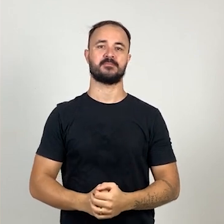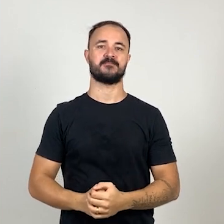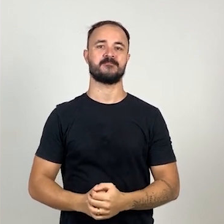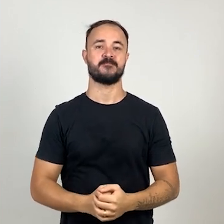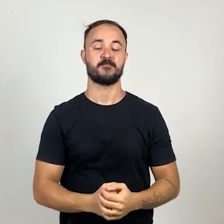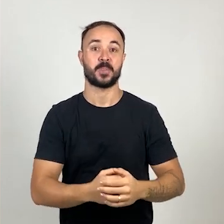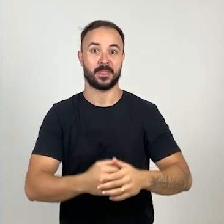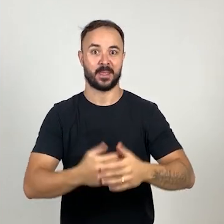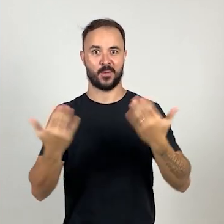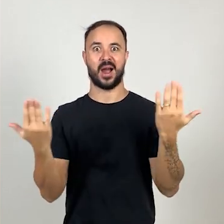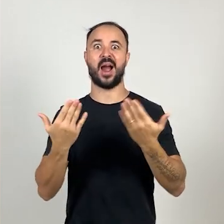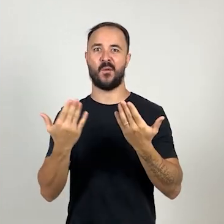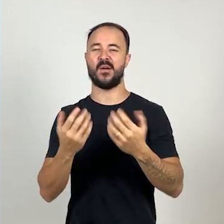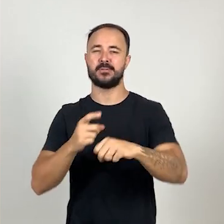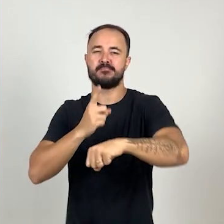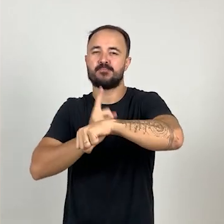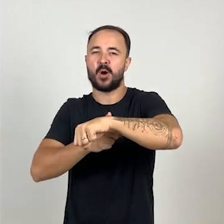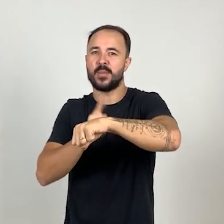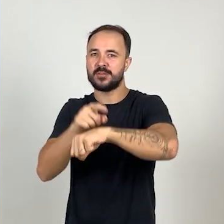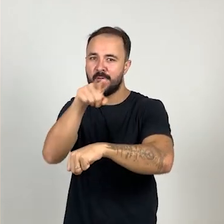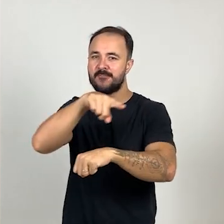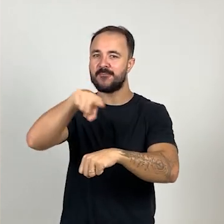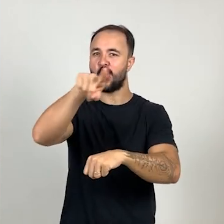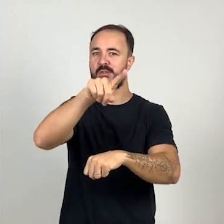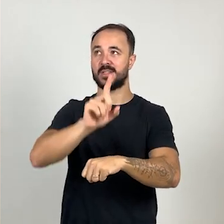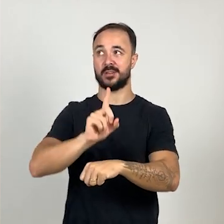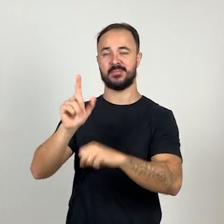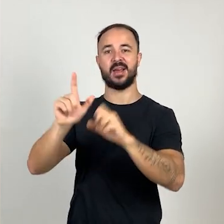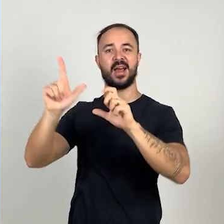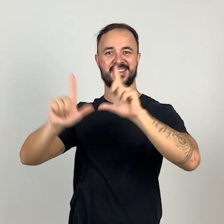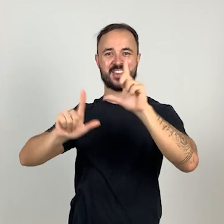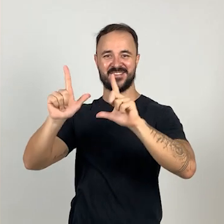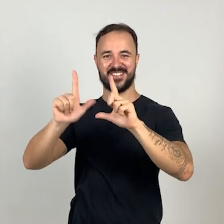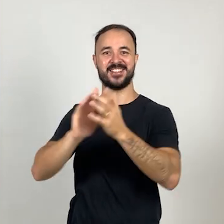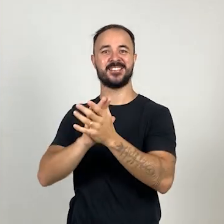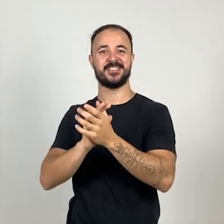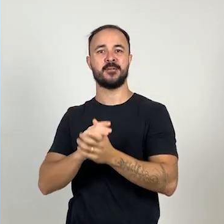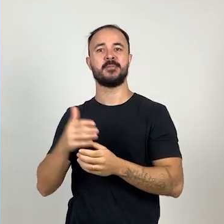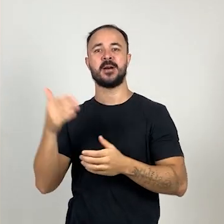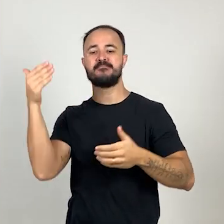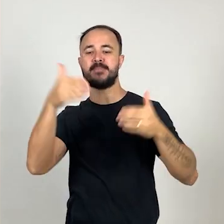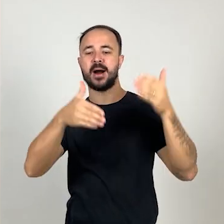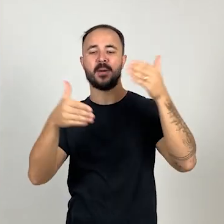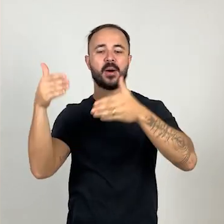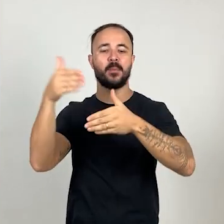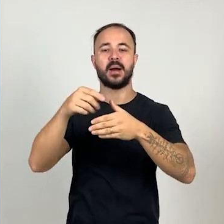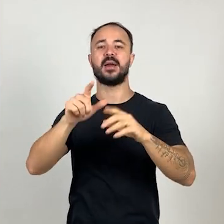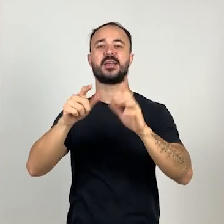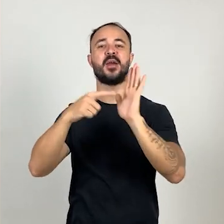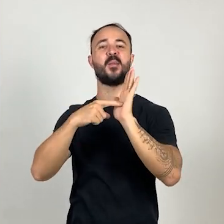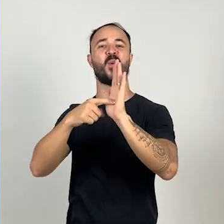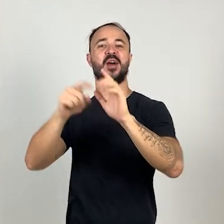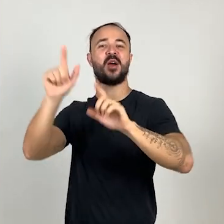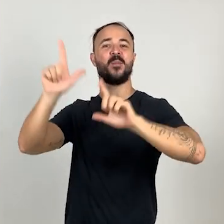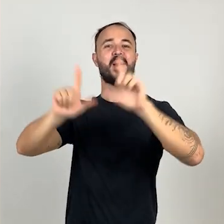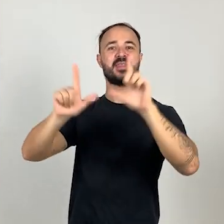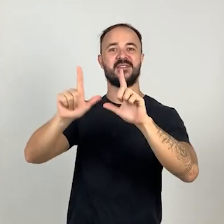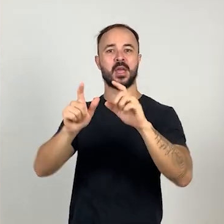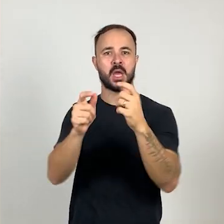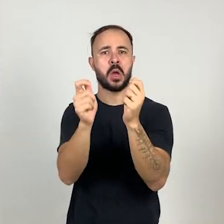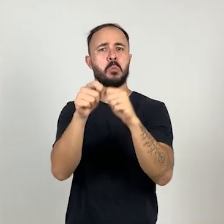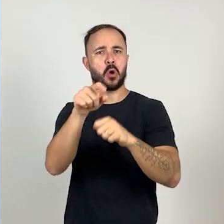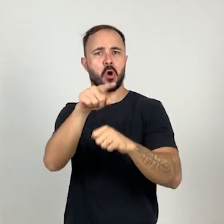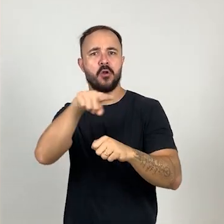Chegou a hora de você aparecer aqui na TV. Para participar da aula de hoje, você pode pesquisar e compartilhar histórias